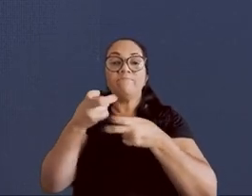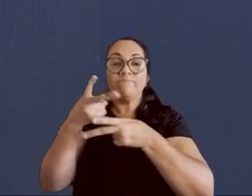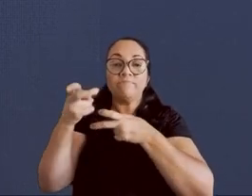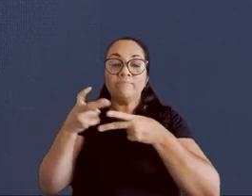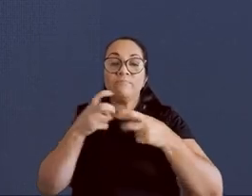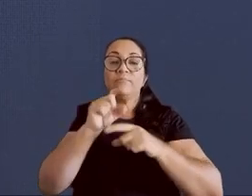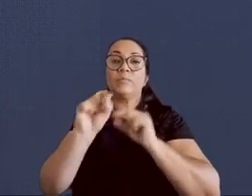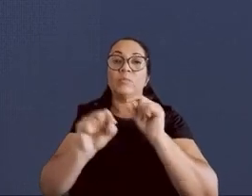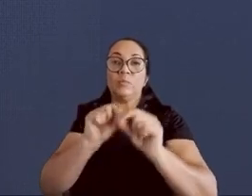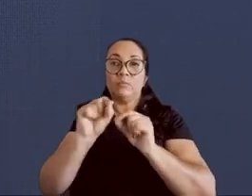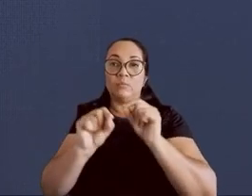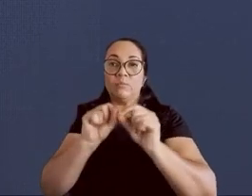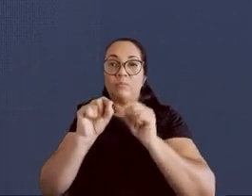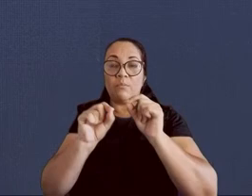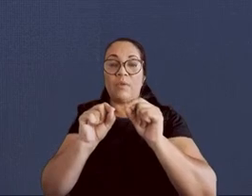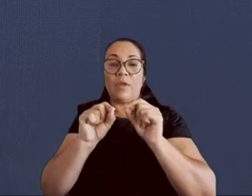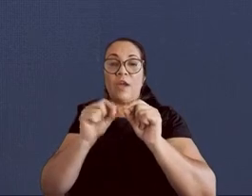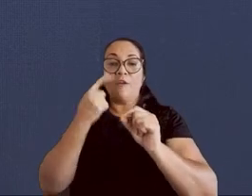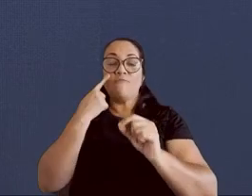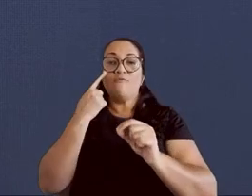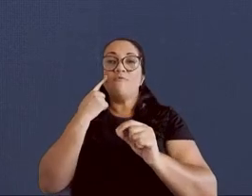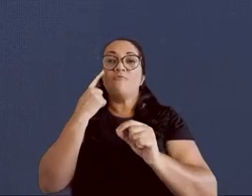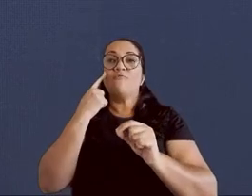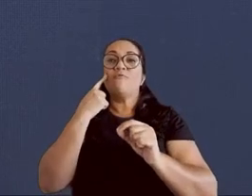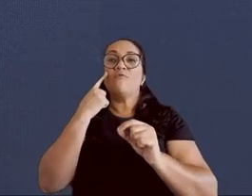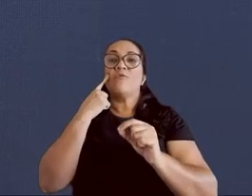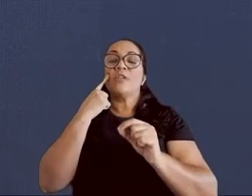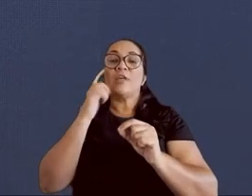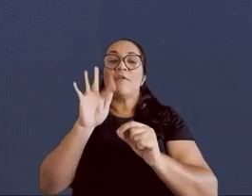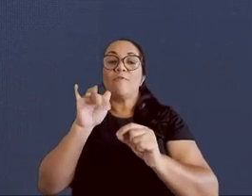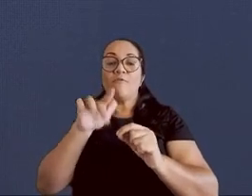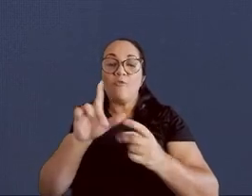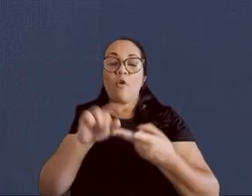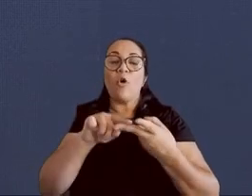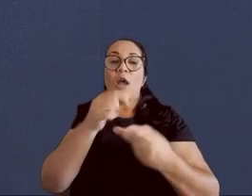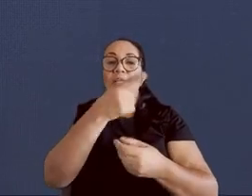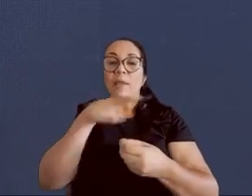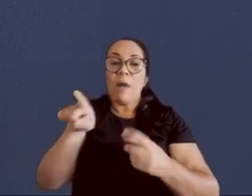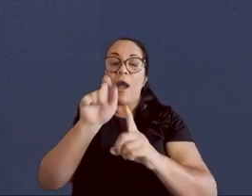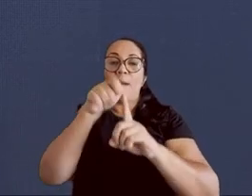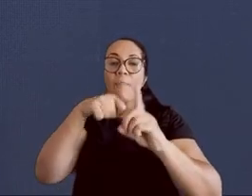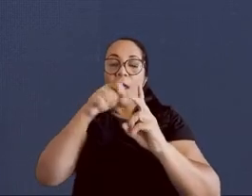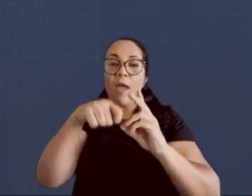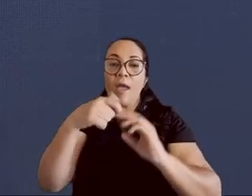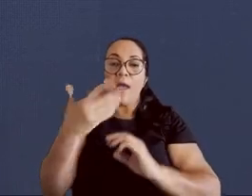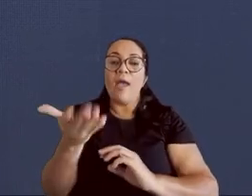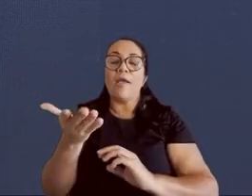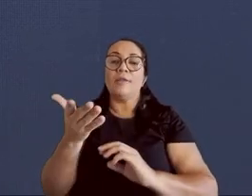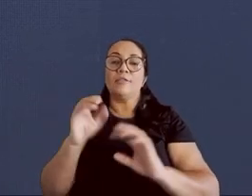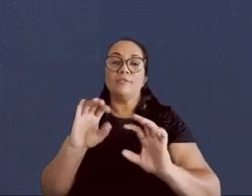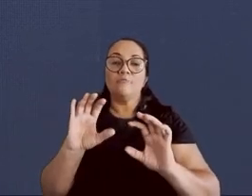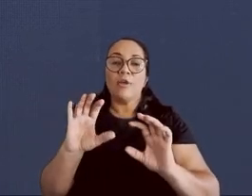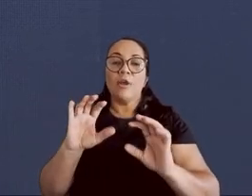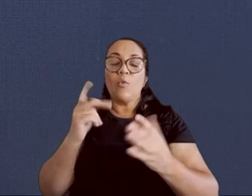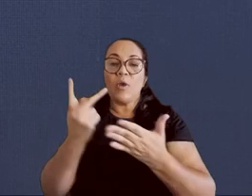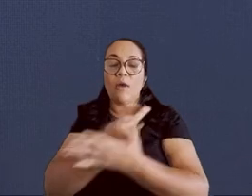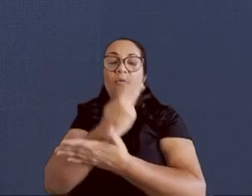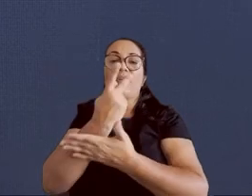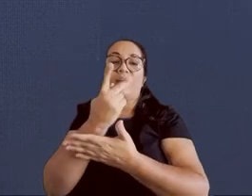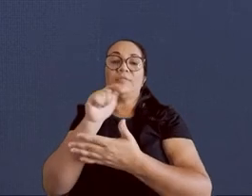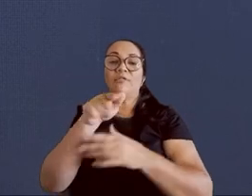a gente olhar a performance do fundo no dia ou na semana ou no mês por causa do evento como esse acaba sendo um pouco mais